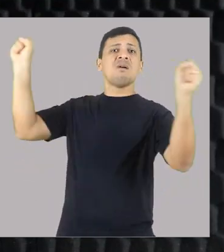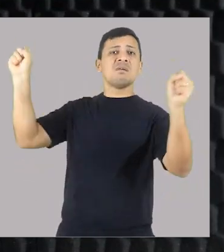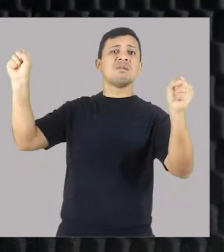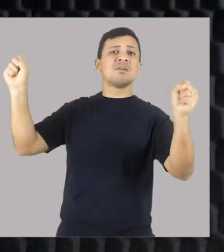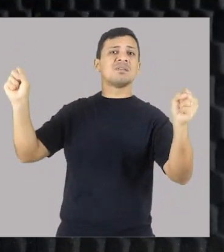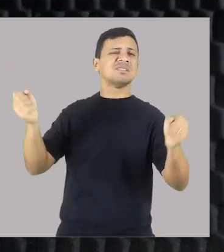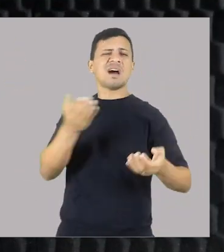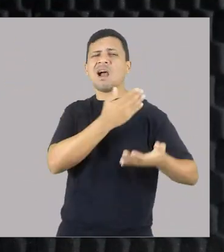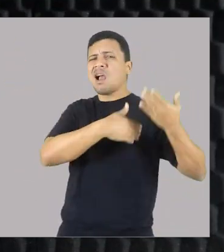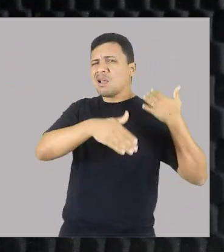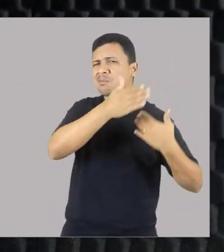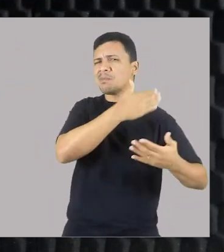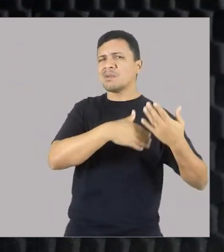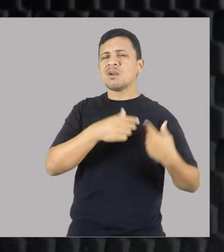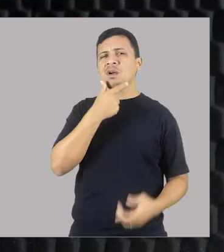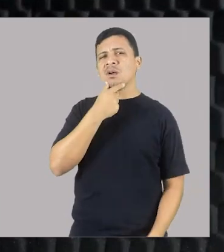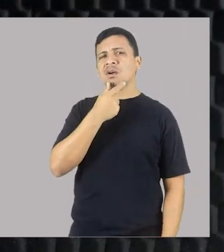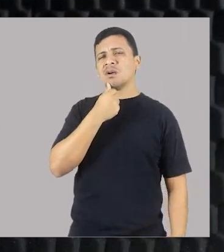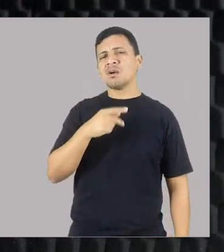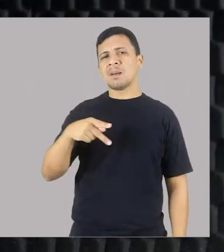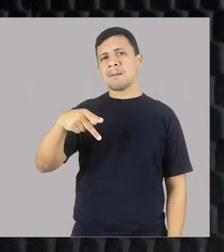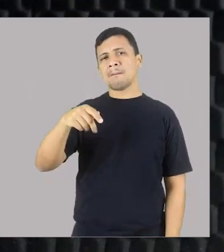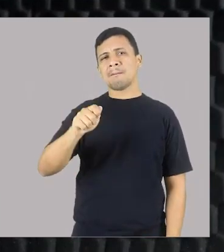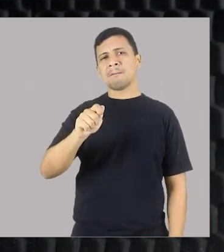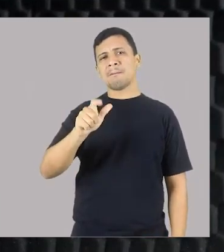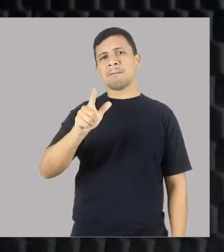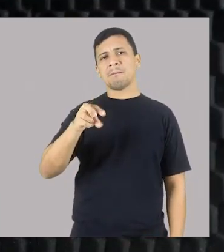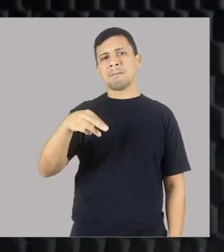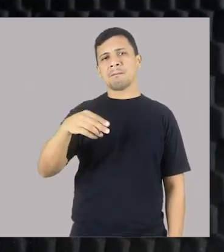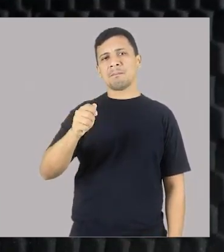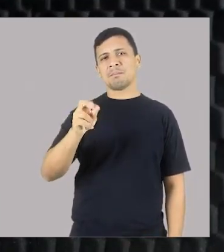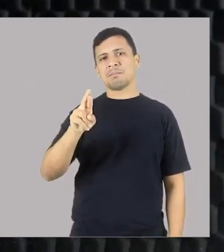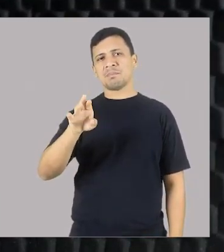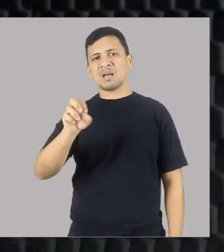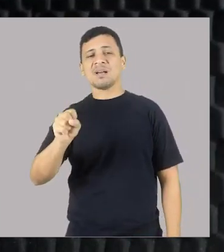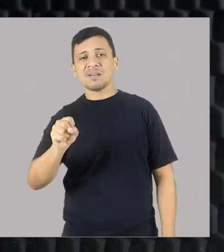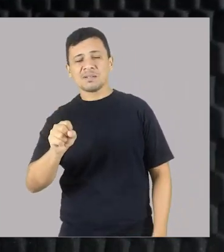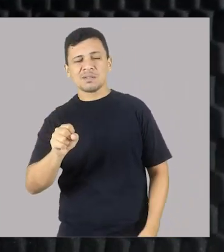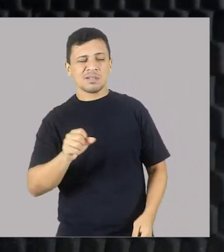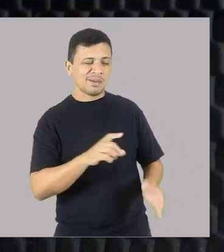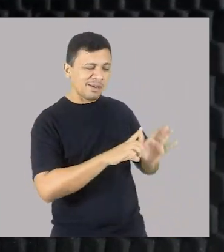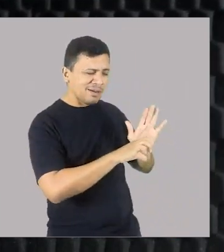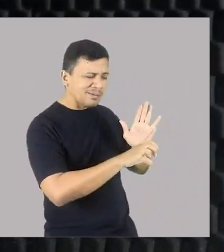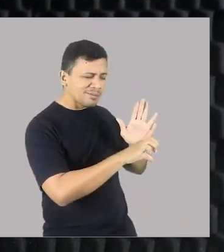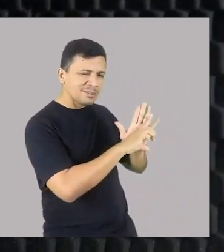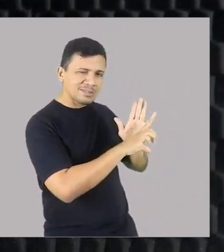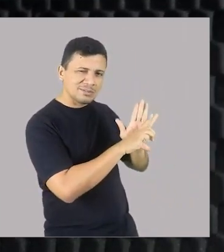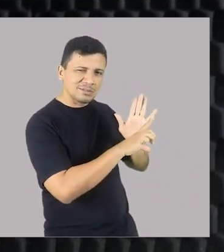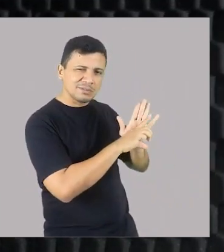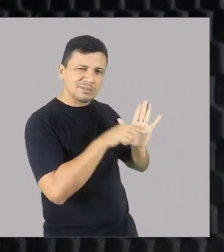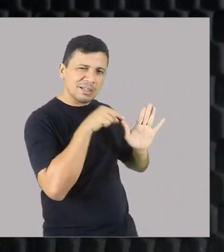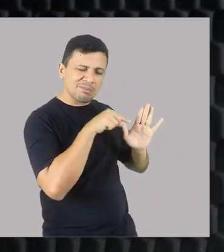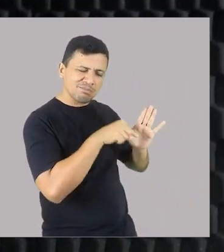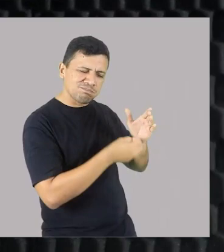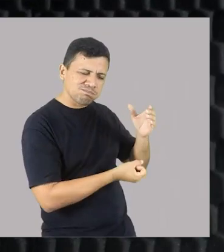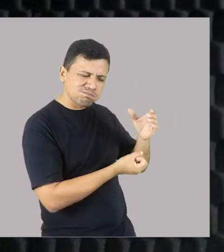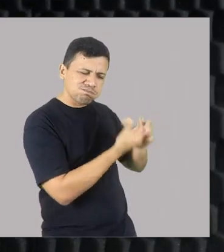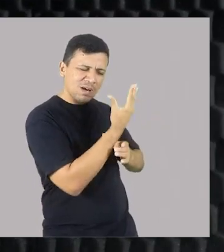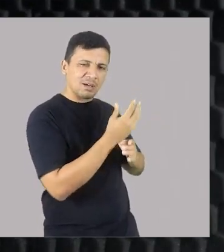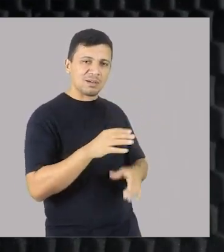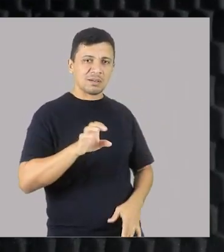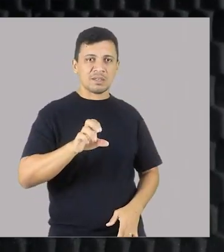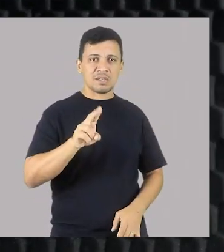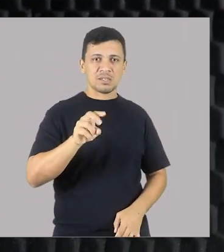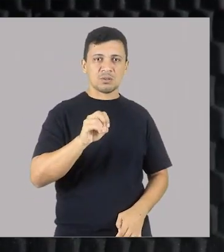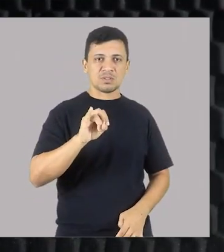vai se costurando leis de caráter abolicionista antes da Lei Áurea. A Lei Eusébio de Queiroz, a